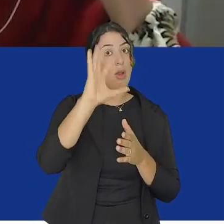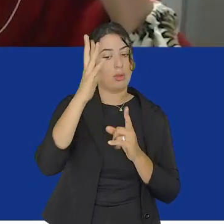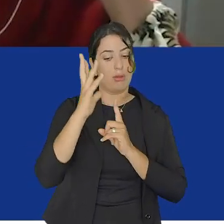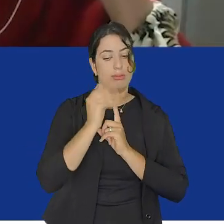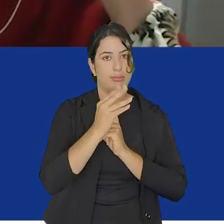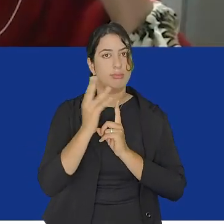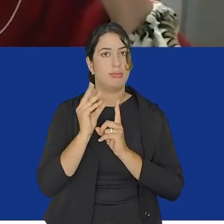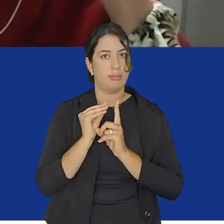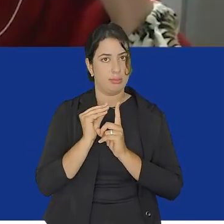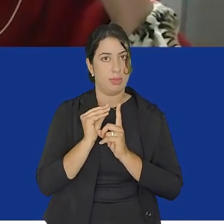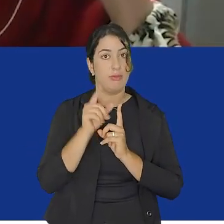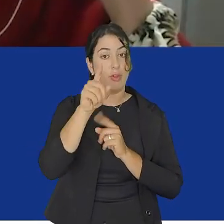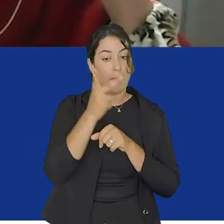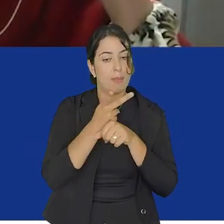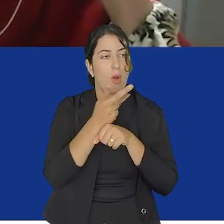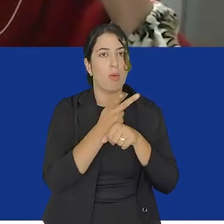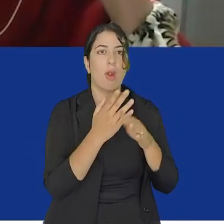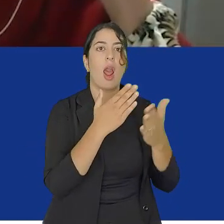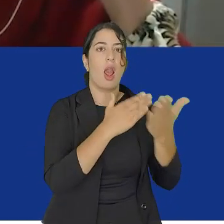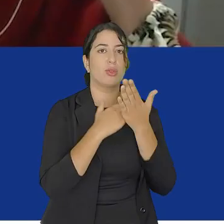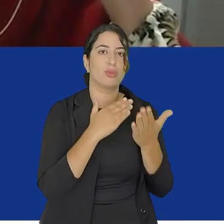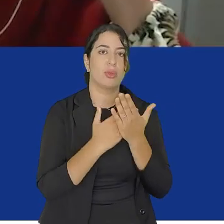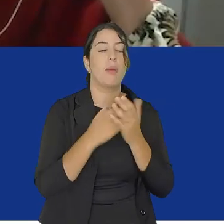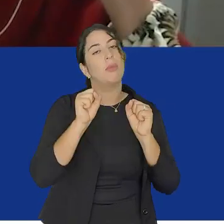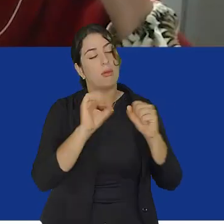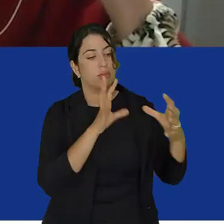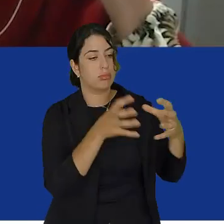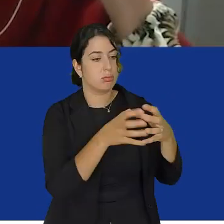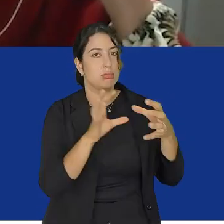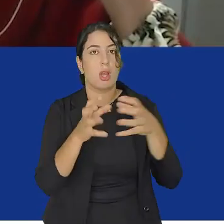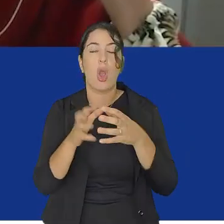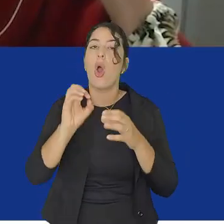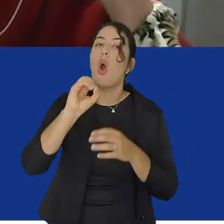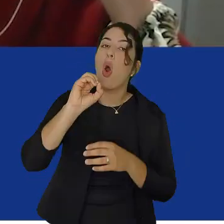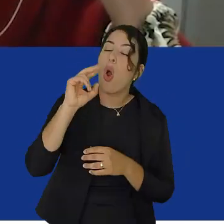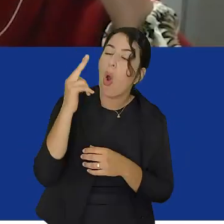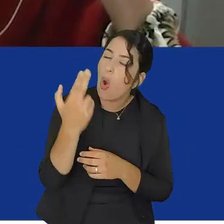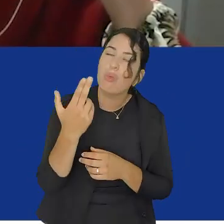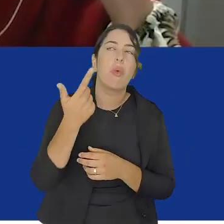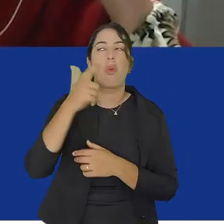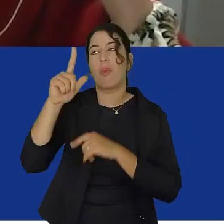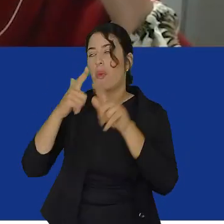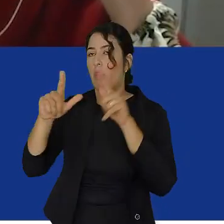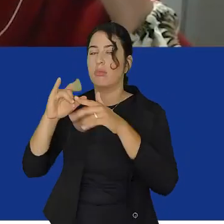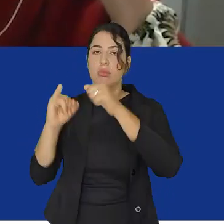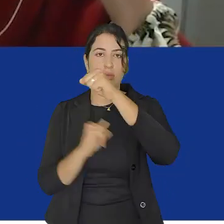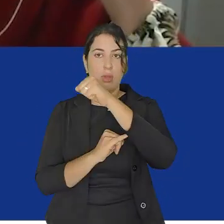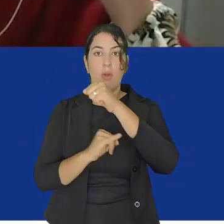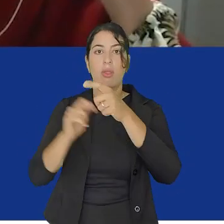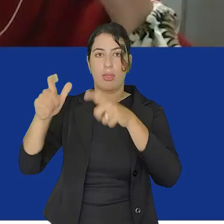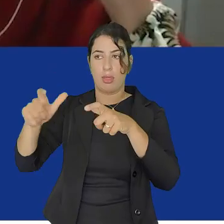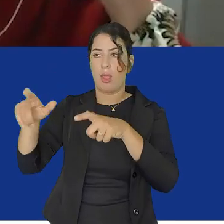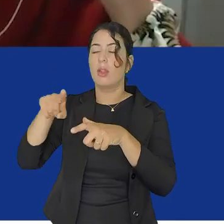Nessa procura de ajuda, seja na comissão ou outra esfera institucional da sua confiança, você